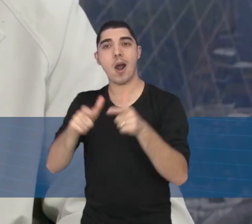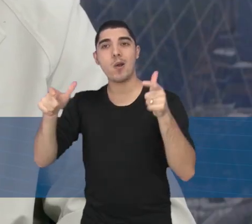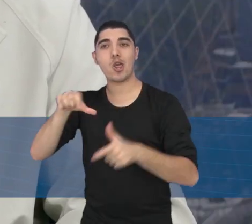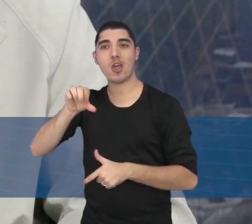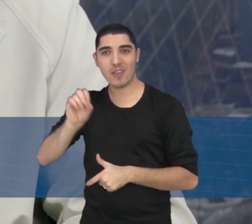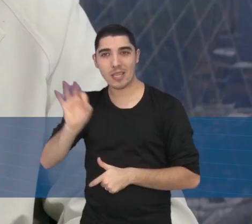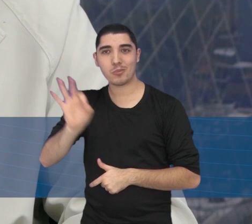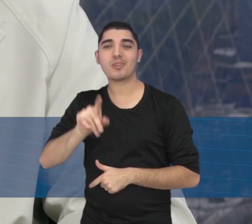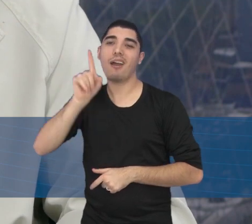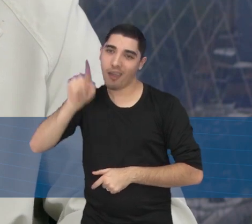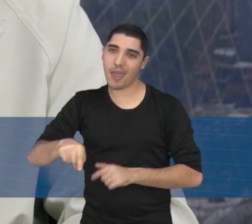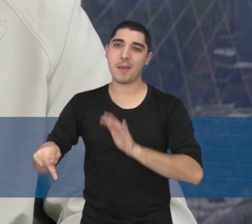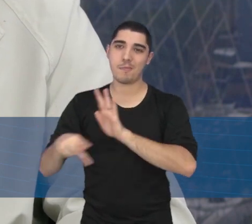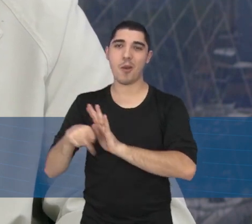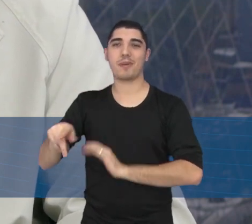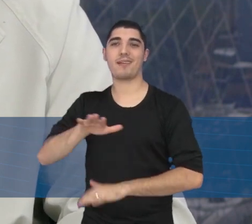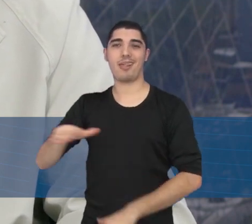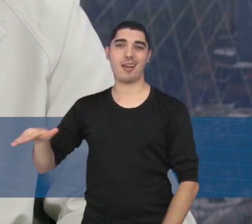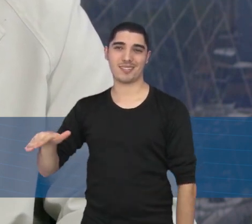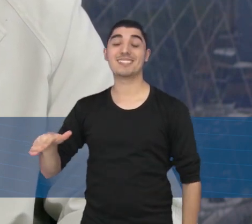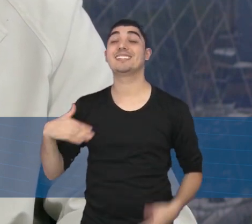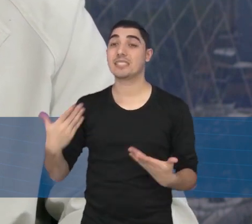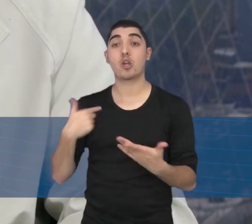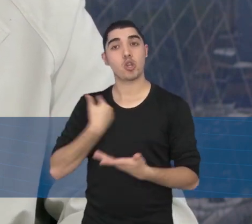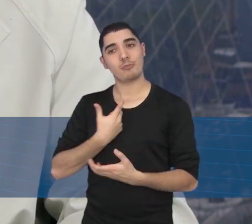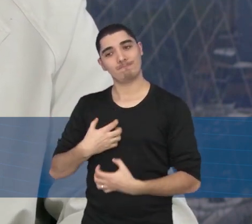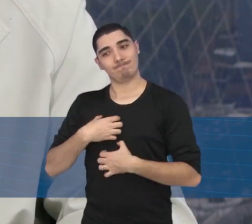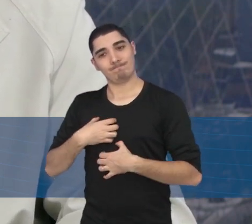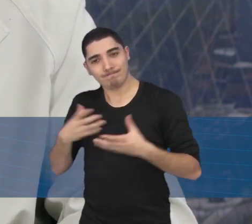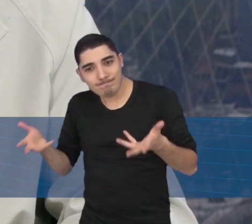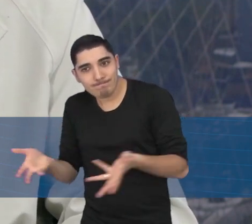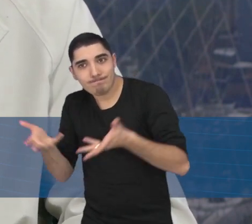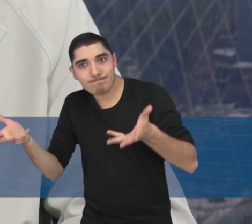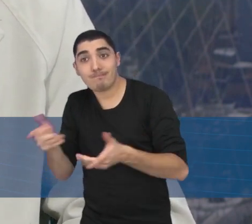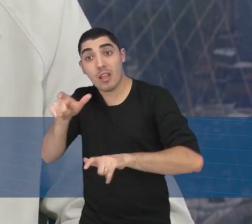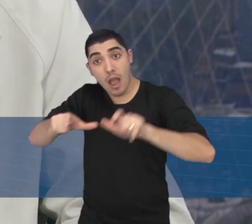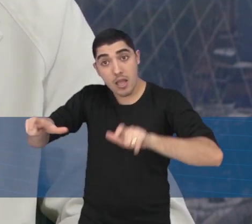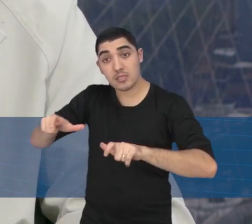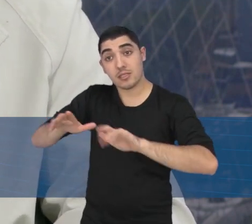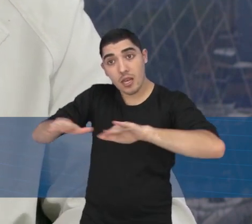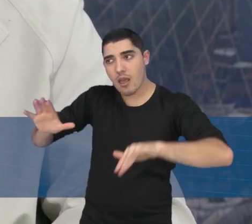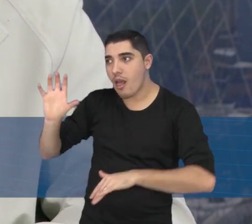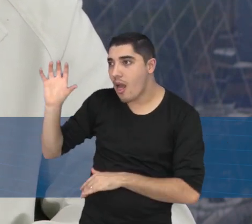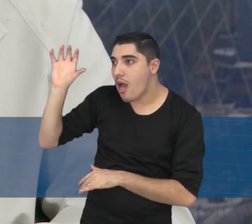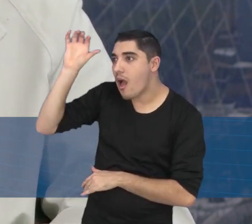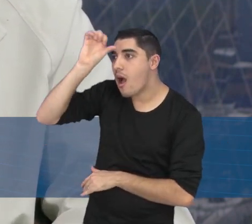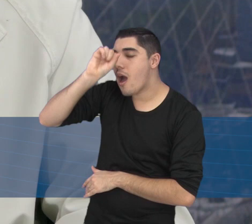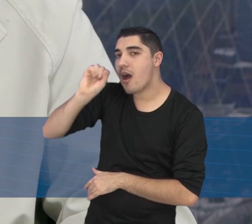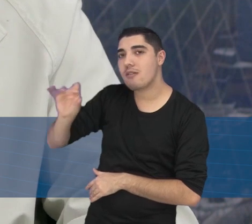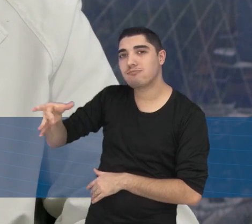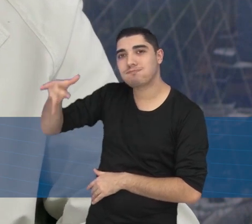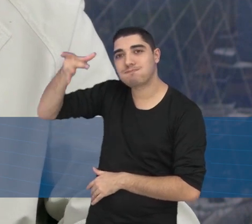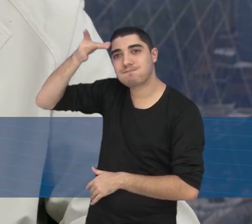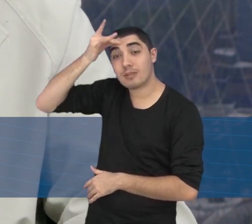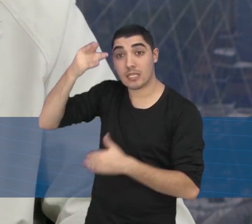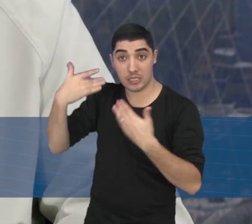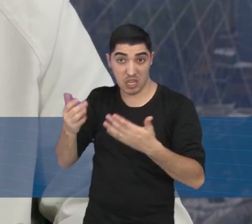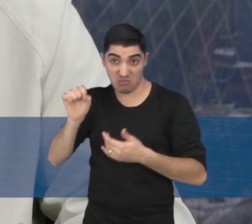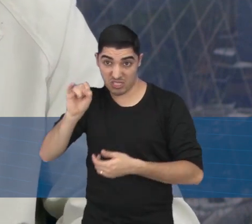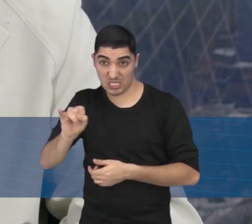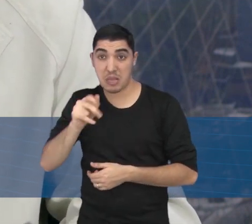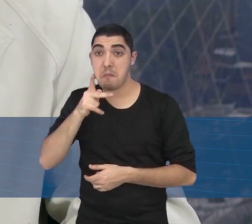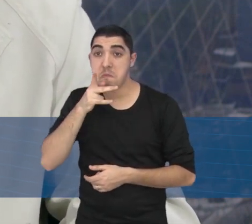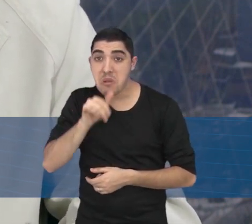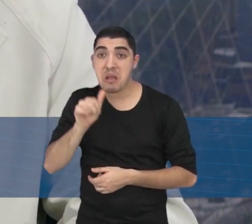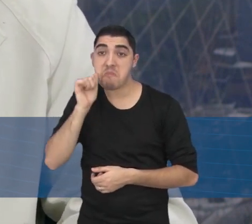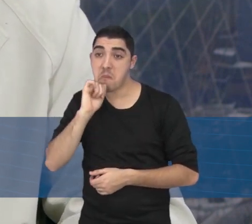crianças, e eles têm essa motivação, e é muito interessante que eles levam para casa isso. E se o pai ou a mãe não